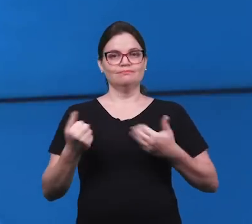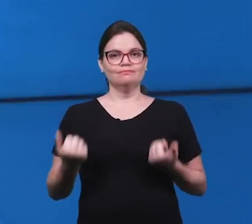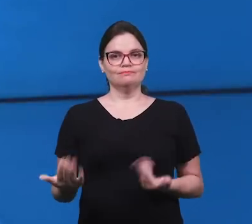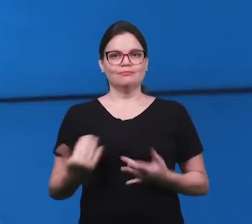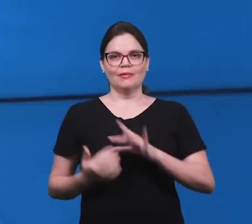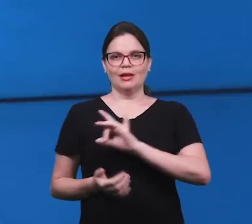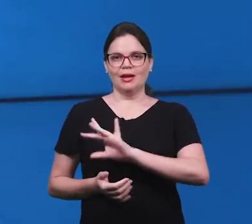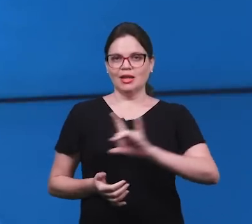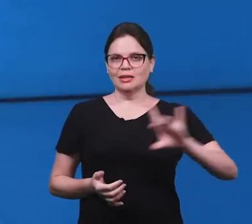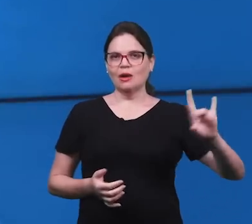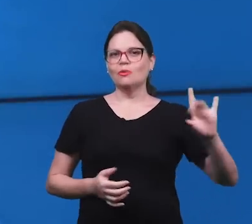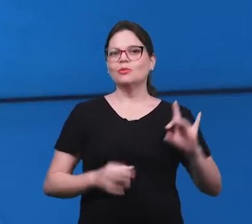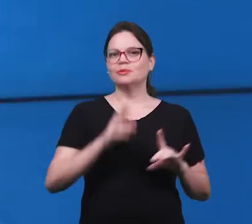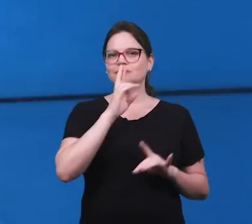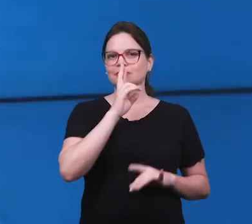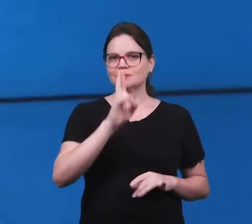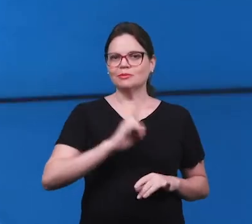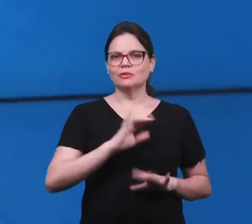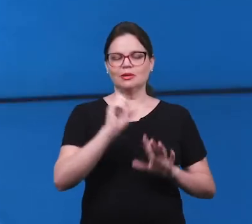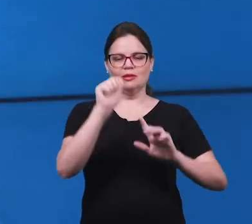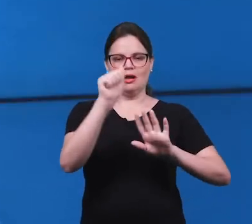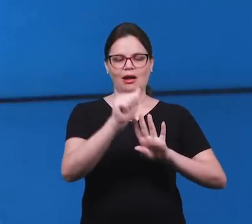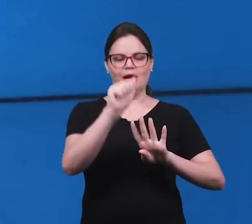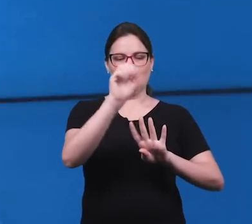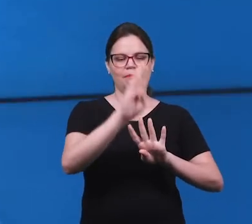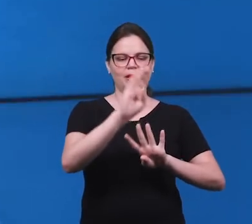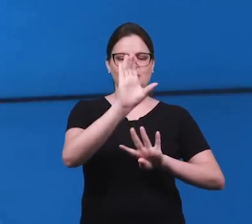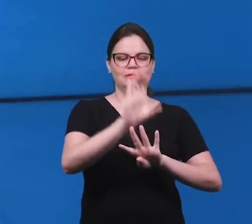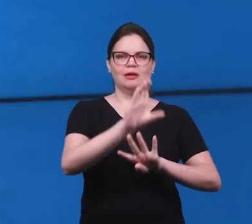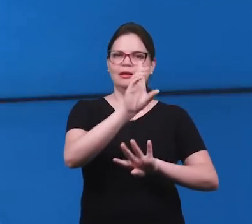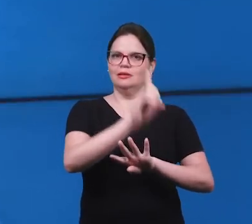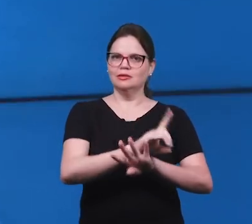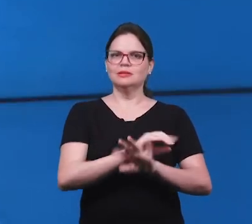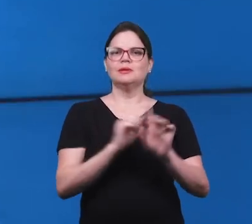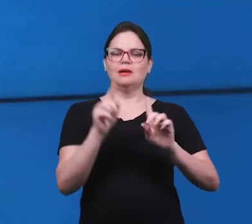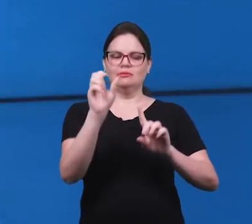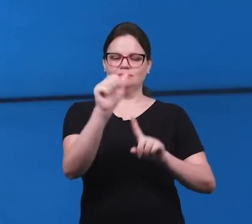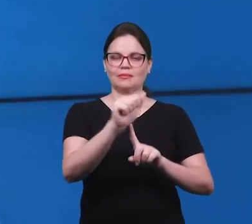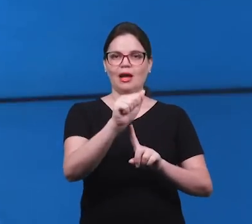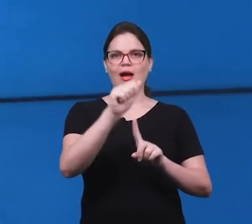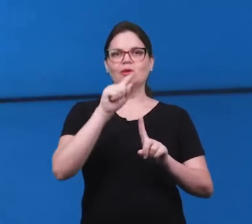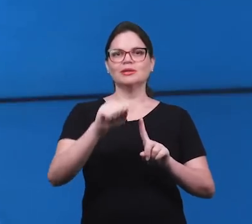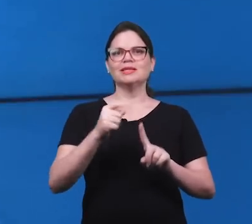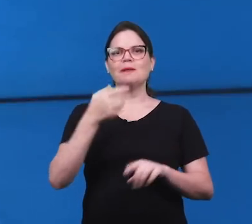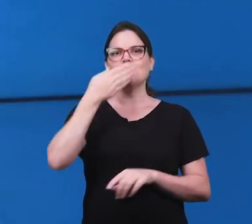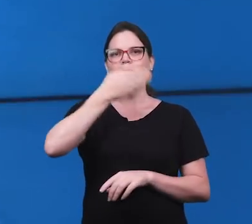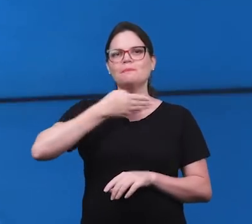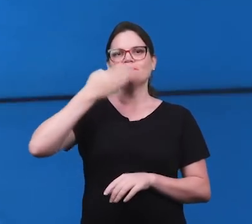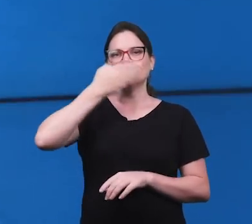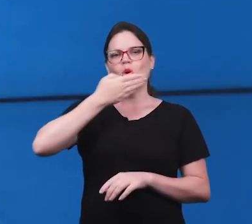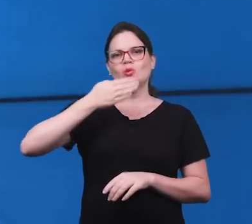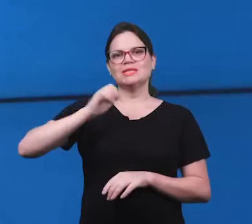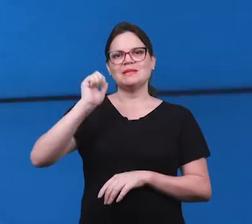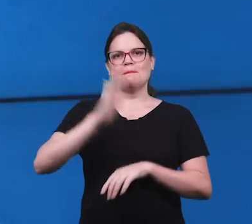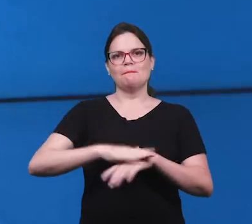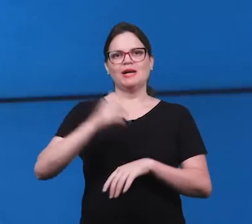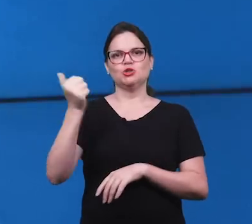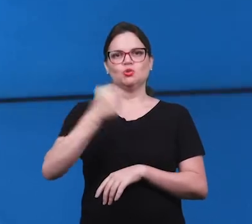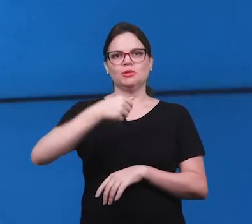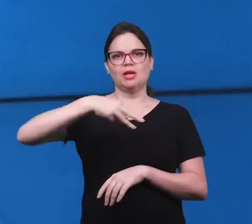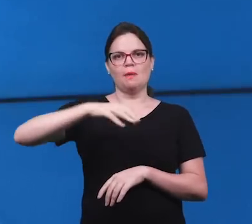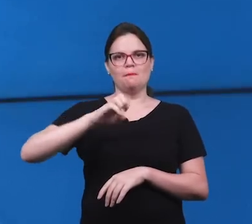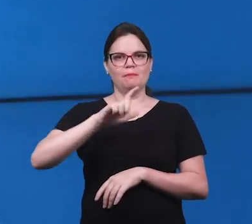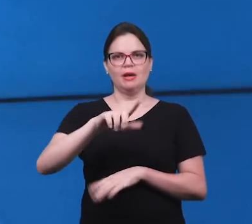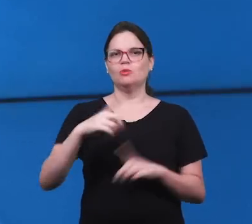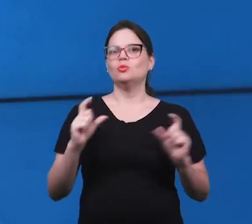um falando por sua vez, mostrando exatamente que coisa há mais doce do que o mel, ou seja, mais doce do que a morte de Jesus, porque a